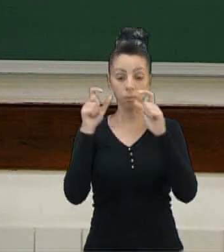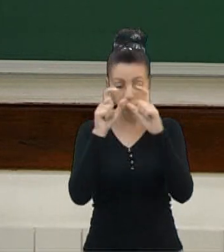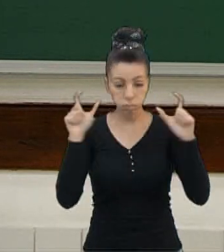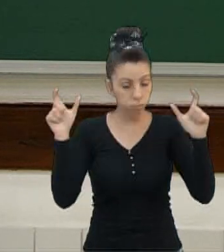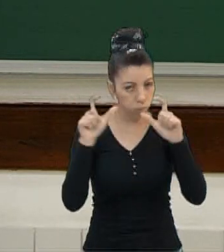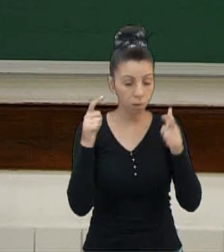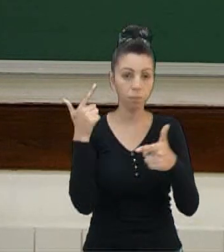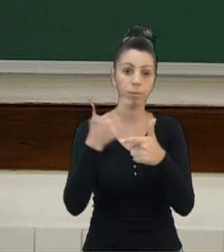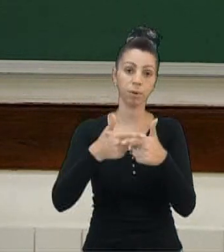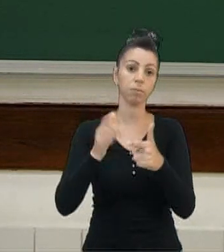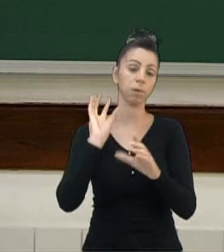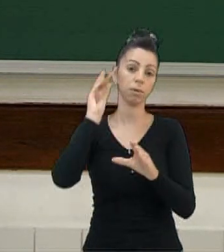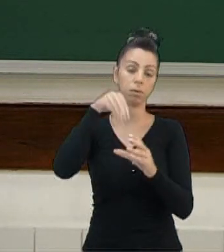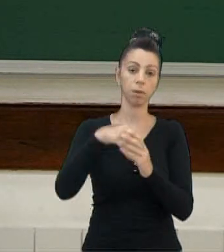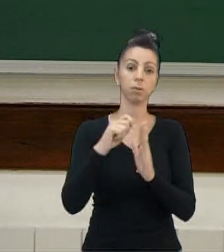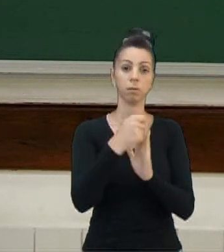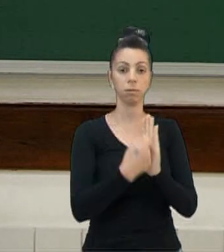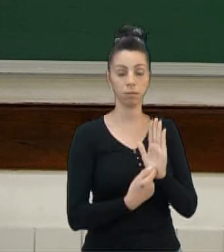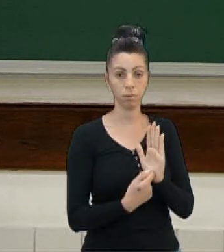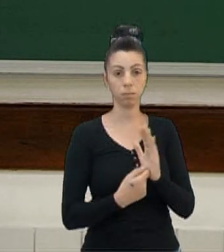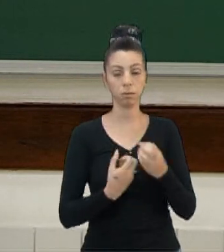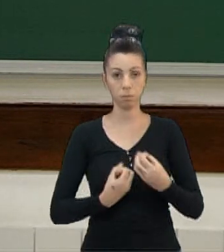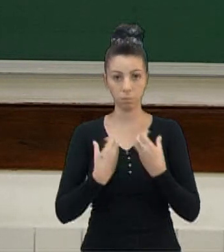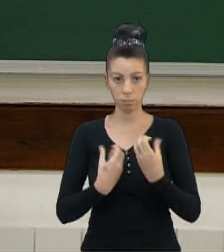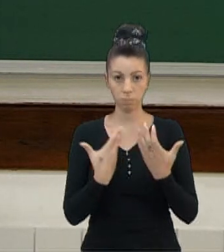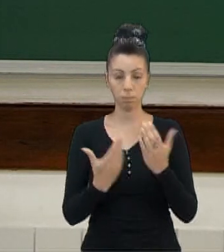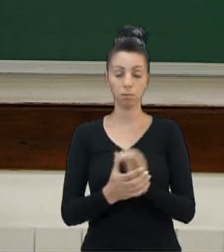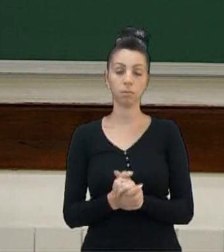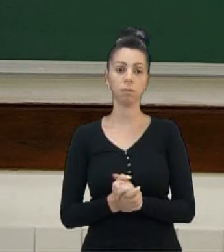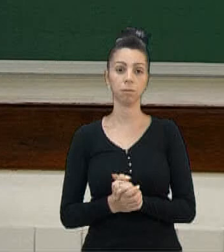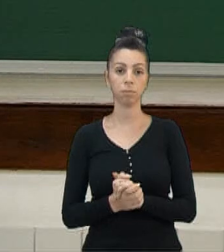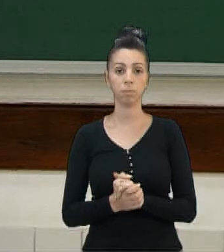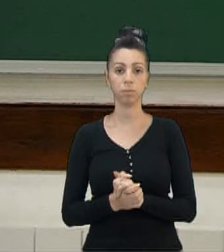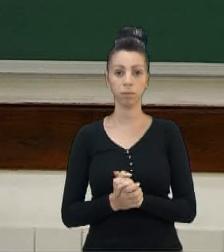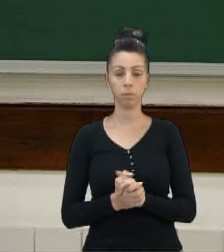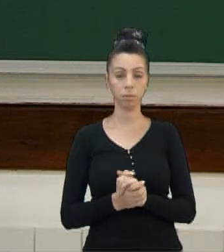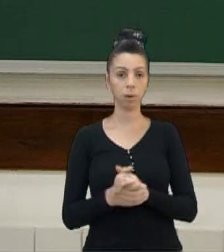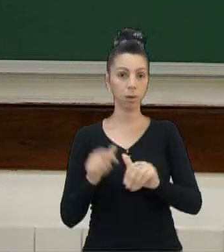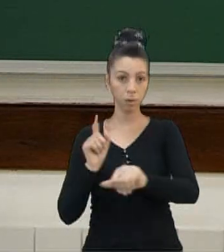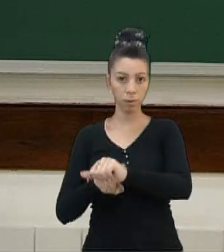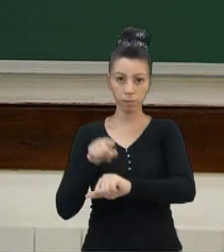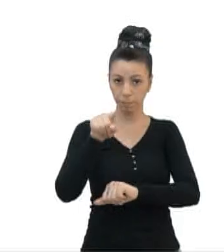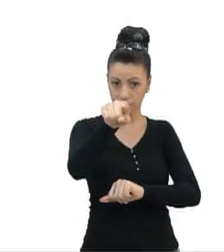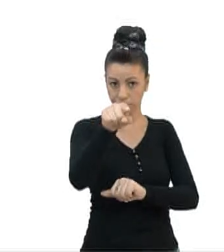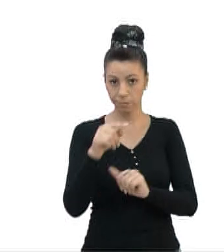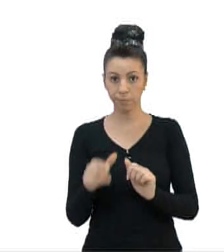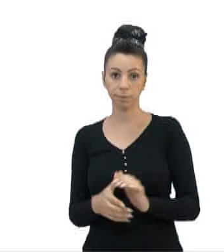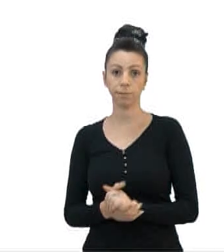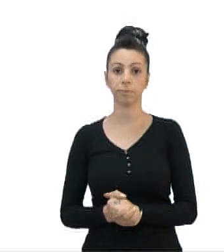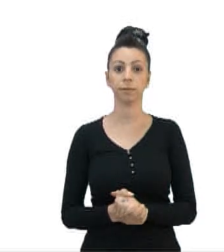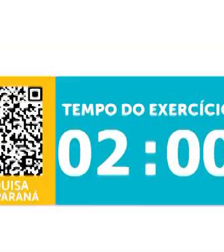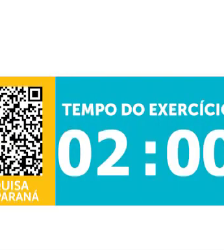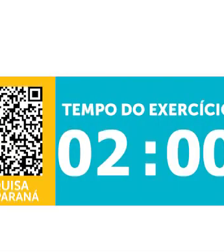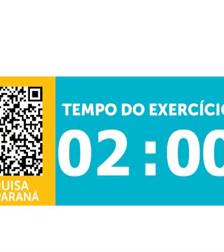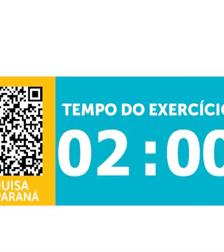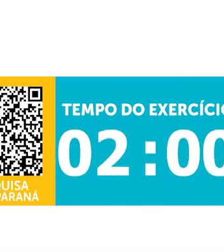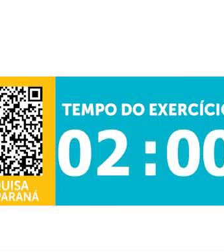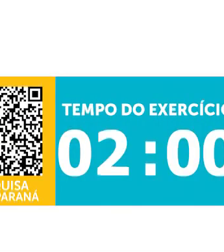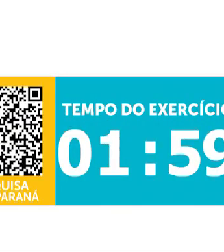o problema descrito pelo Bandeira. Pode ser mais que uma alternativa, tá bom? Tempo para você.